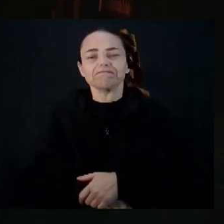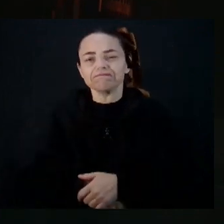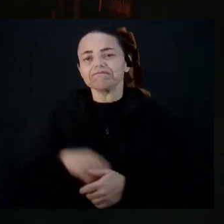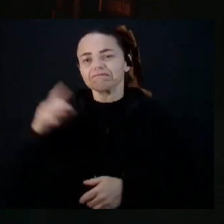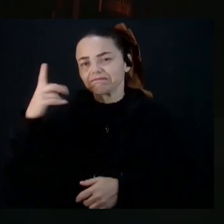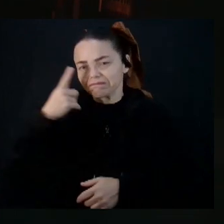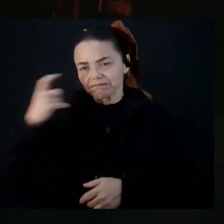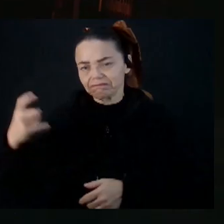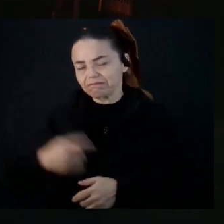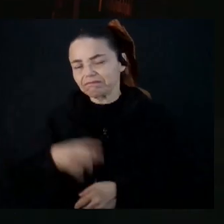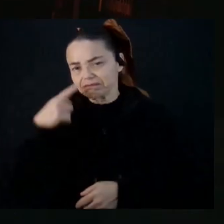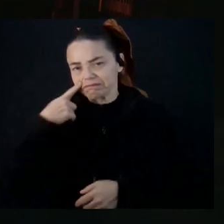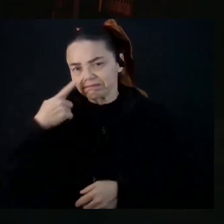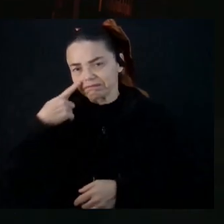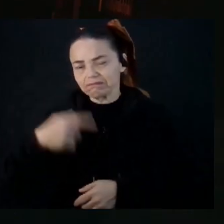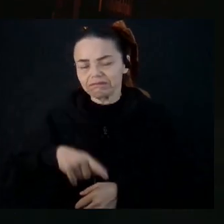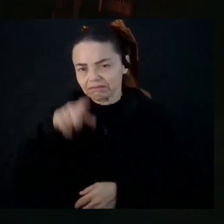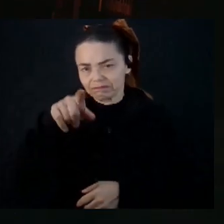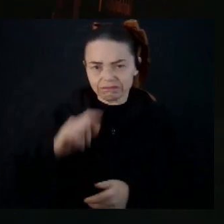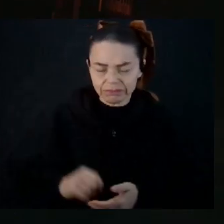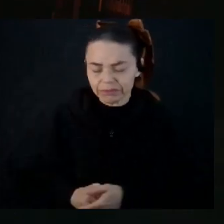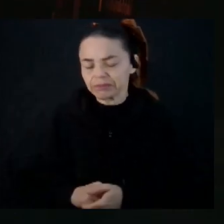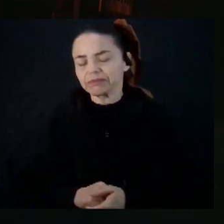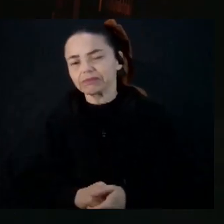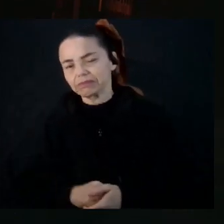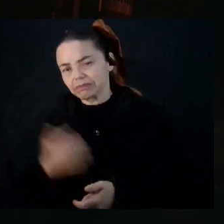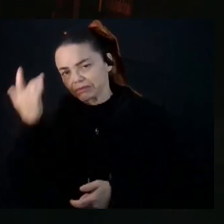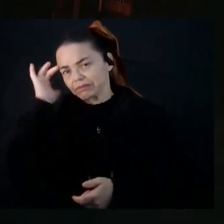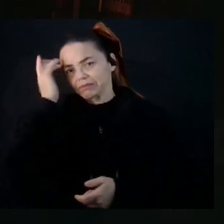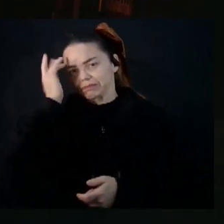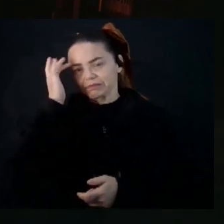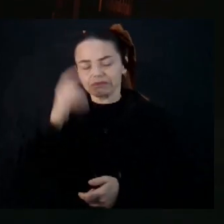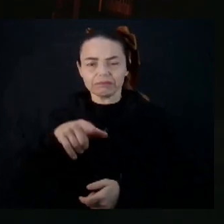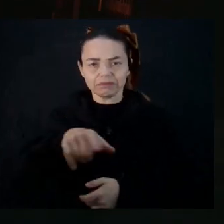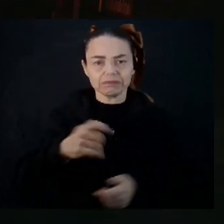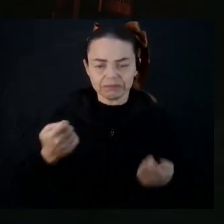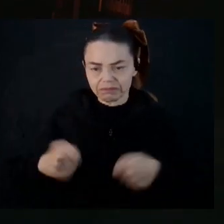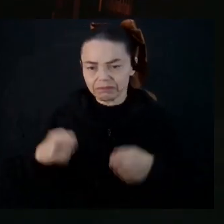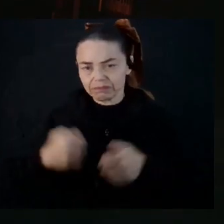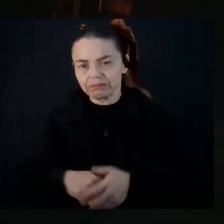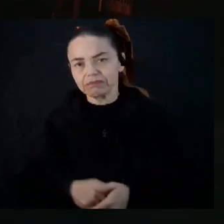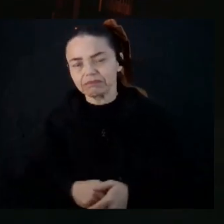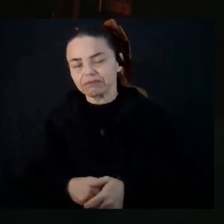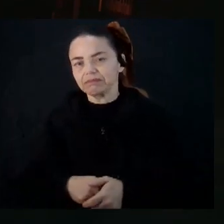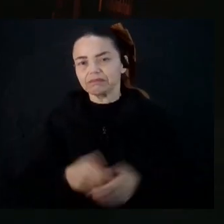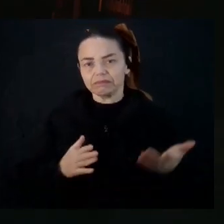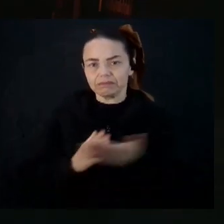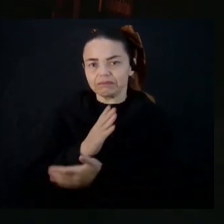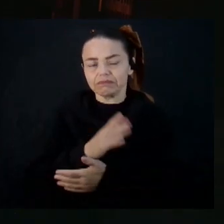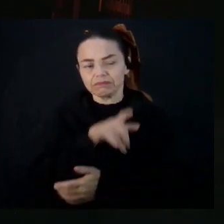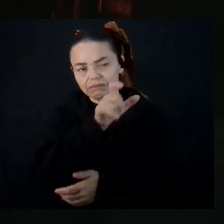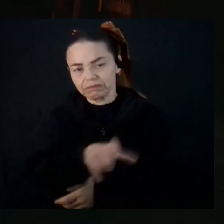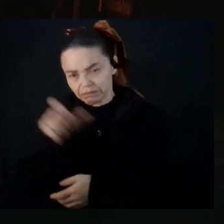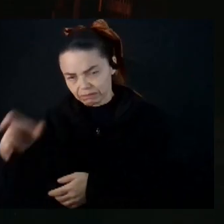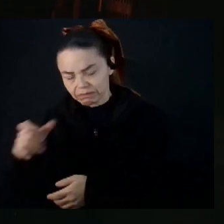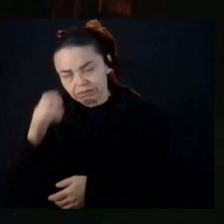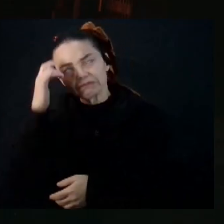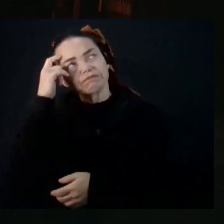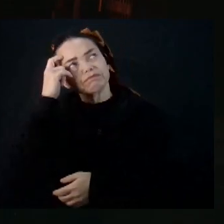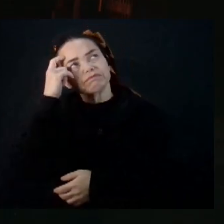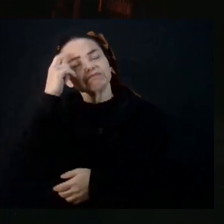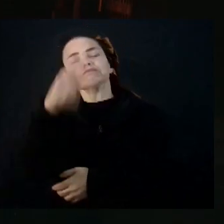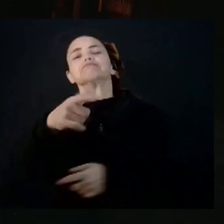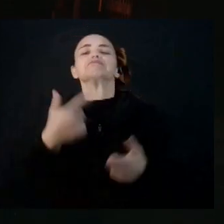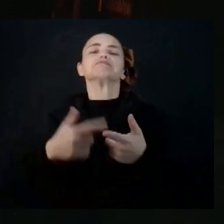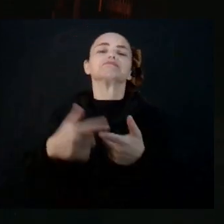Olha só, você acha que você precisa da aprovação das pessoas? Por que será que